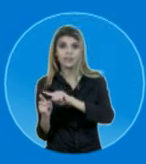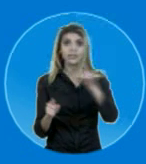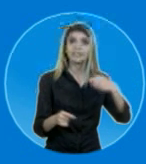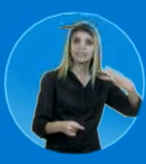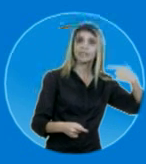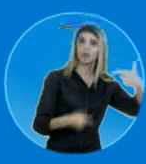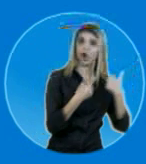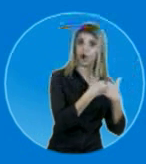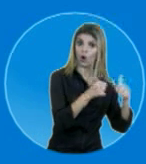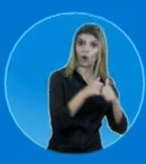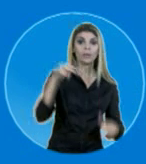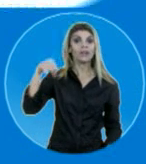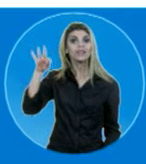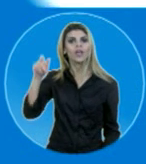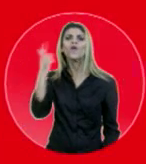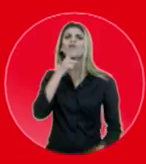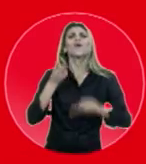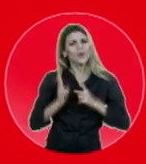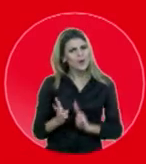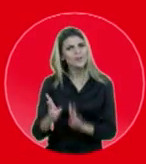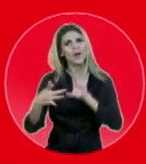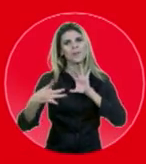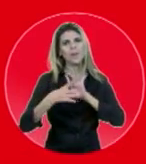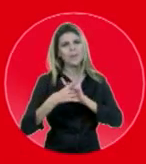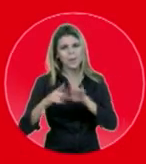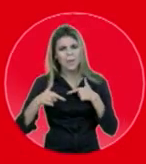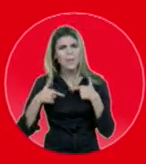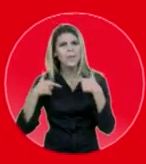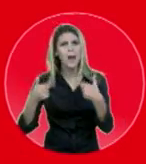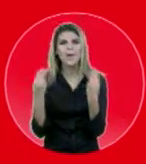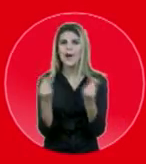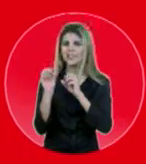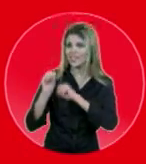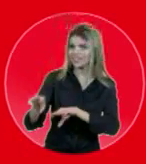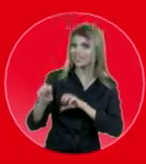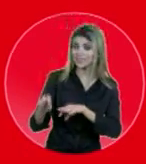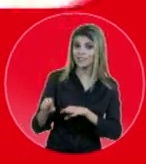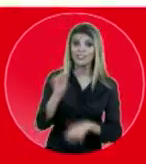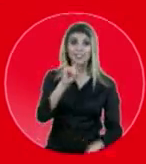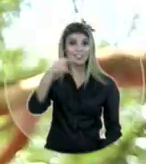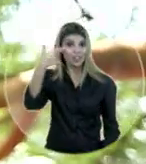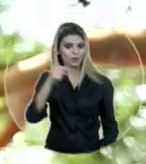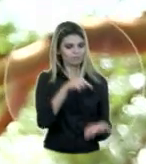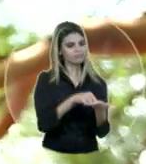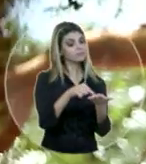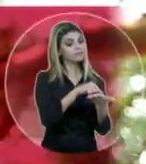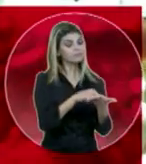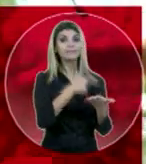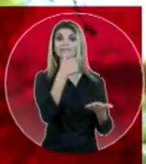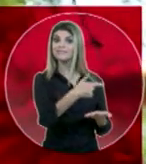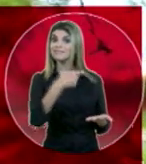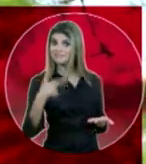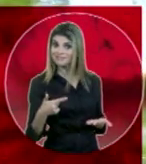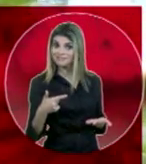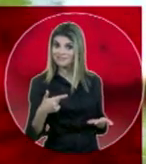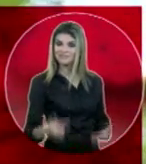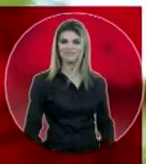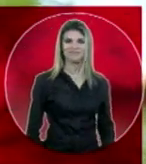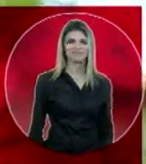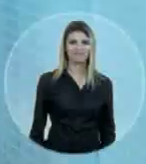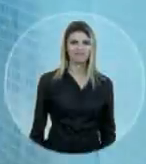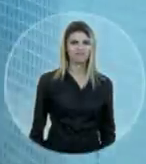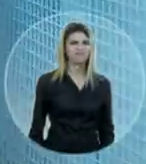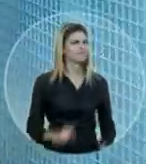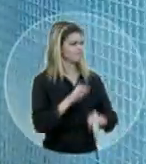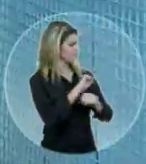para 32 ônibus. Neilton vai continuar avançando na qualidade do ensino. Dia 2 é